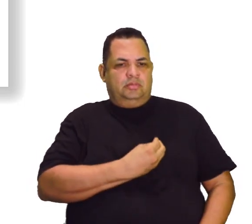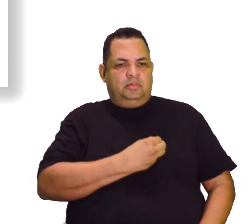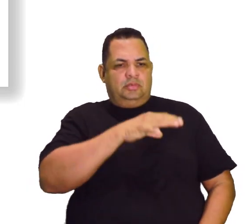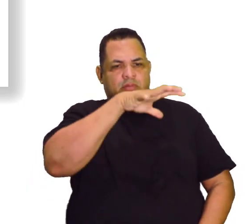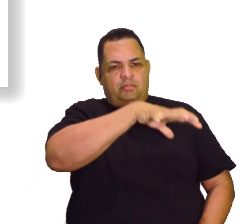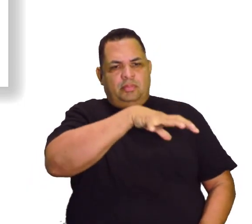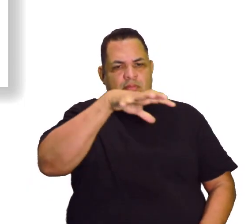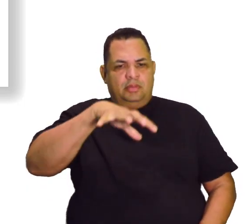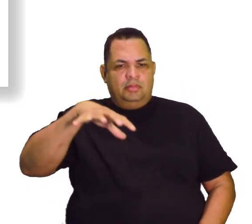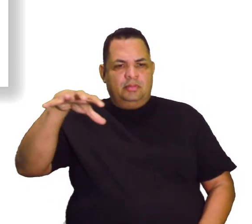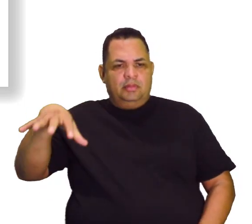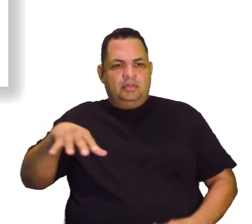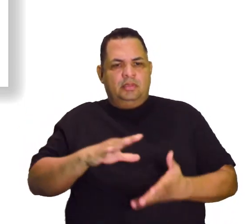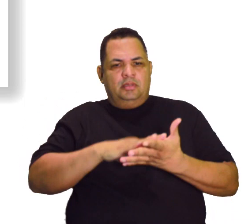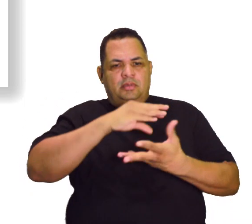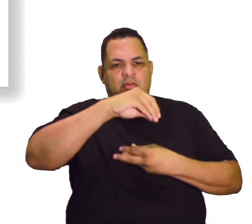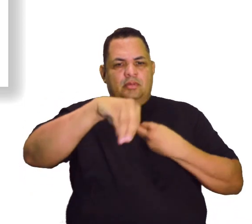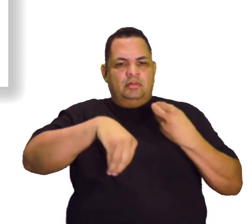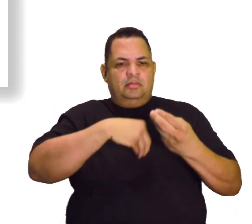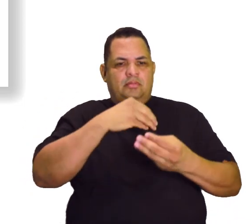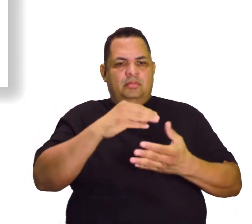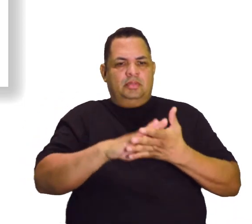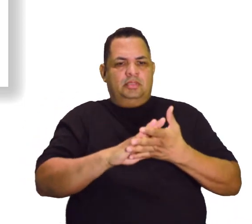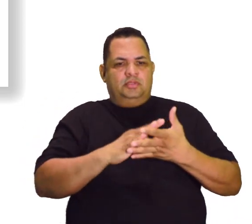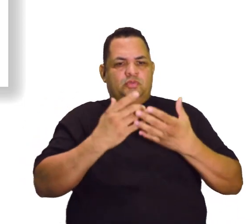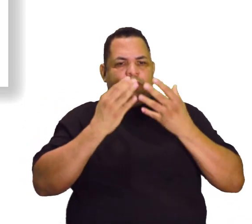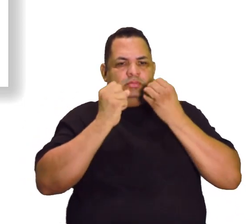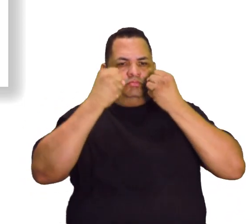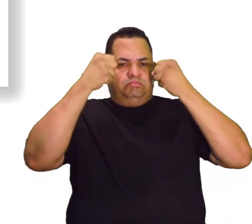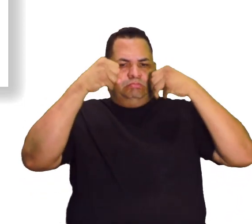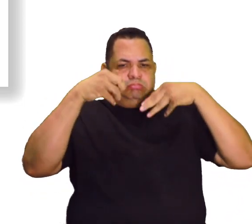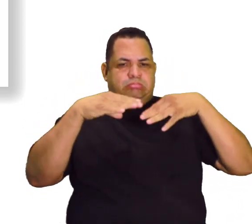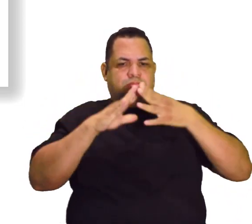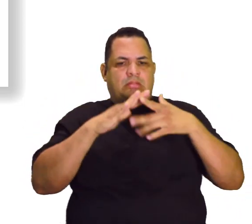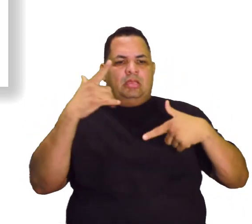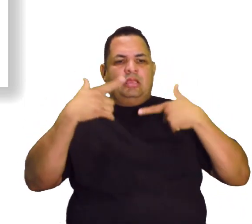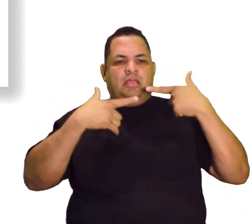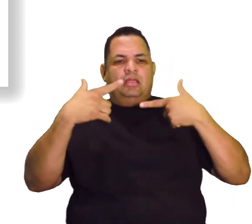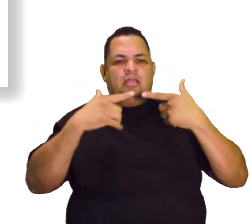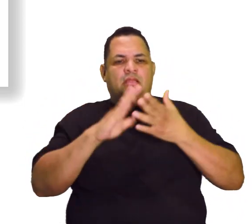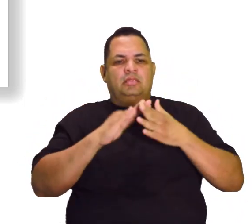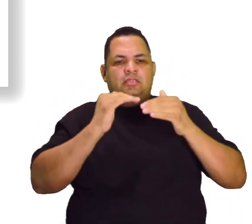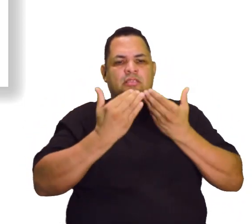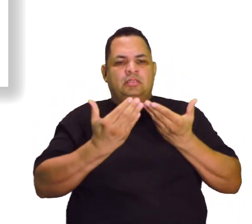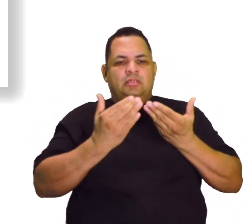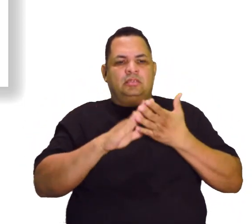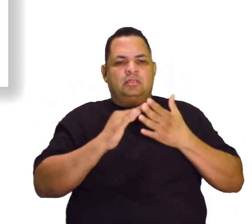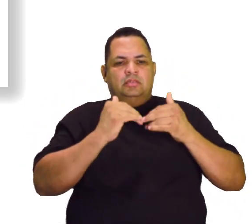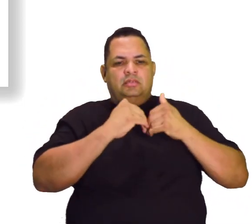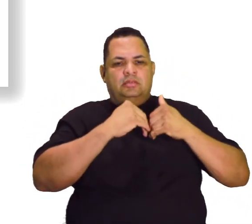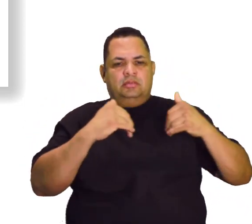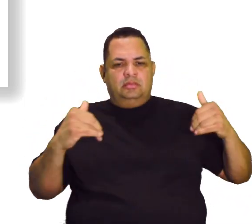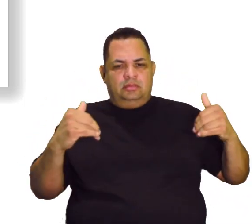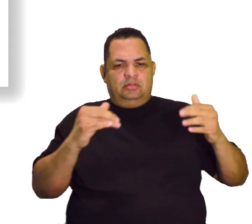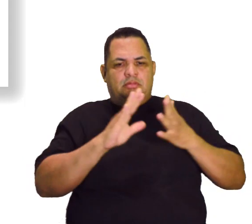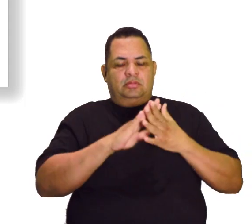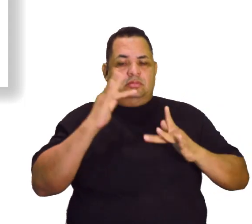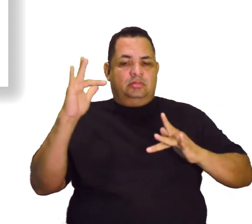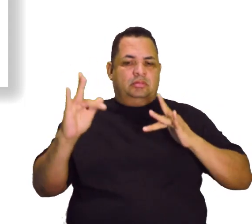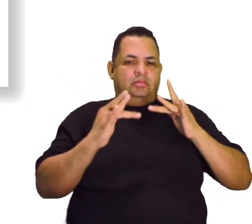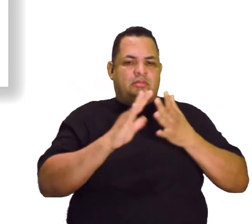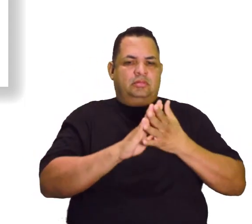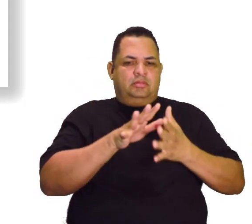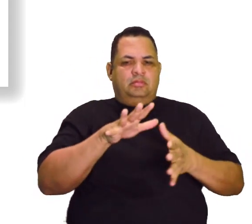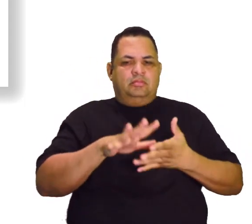ação, mistura do trágico com o cômico, também rompeu com as unidades